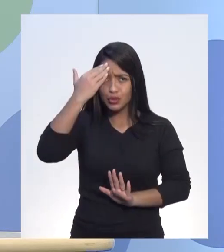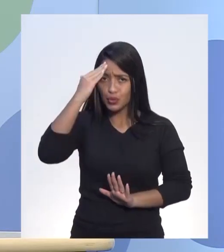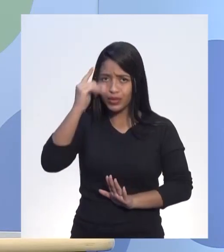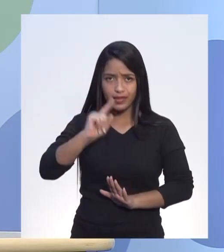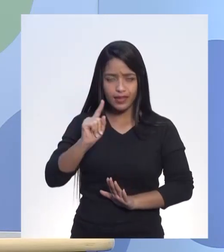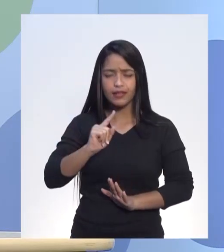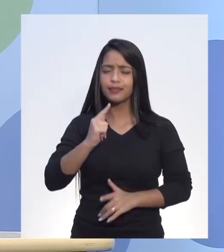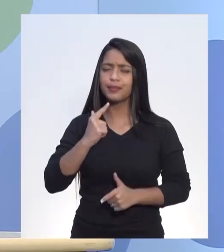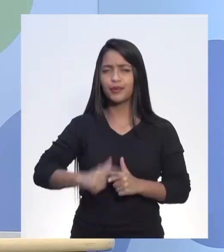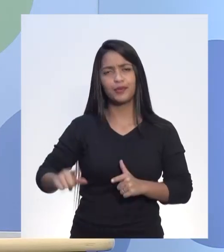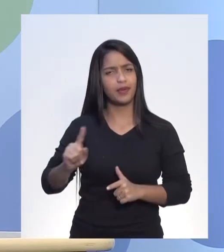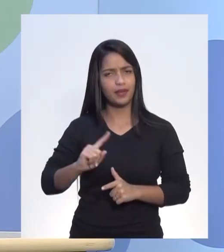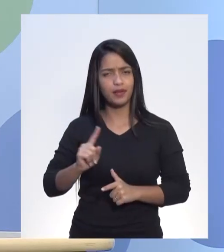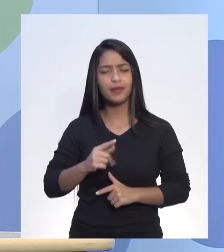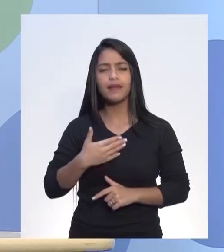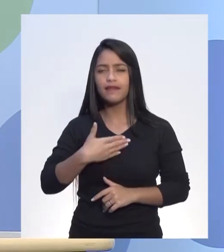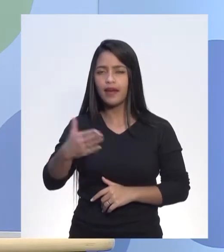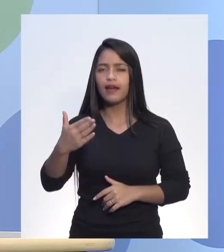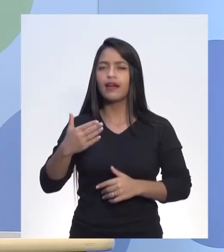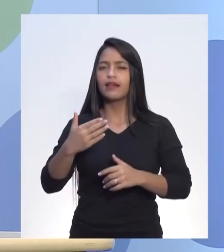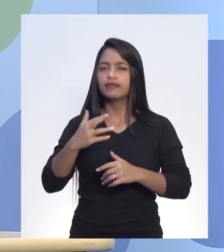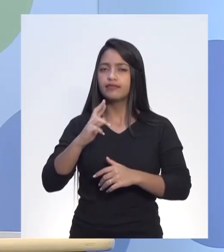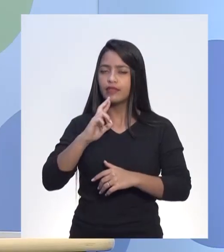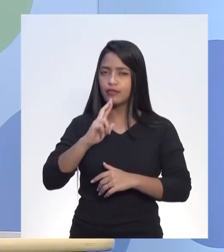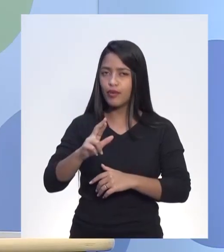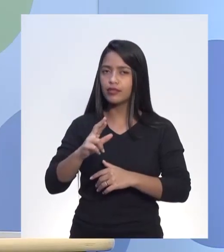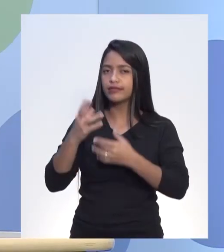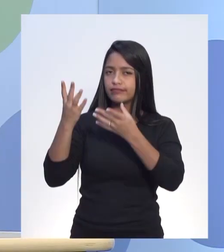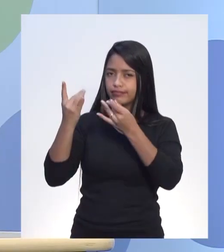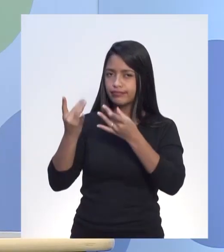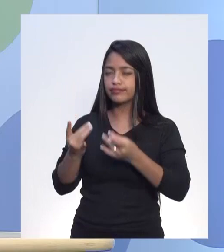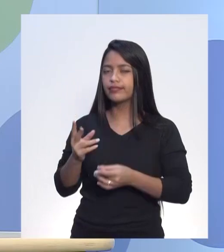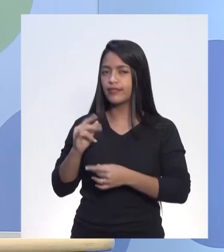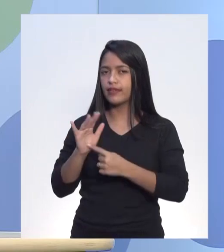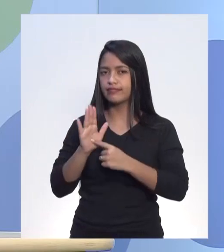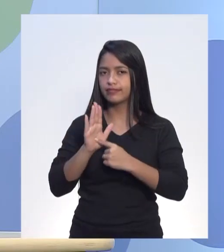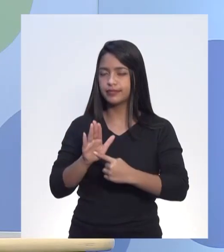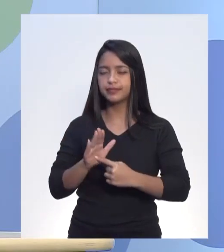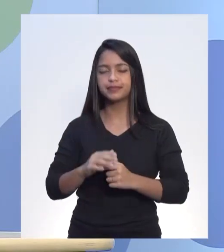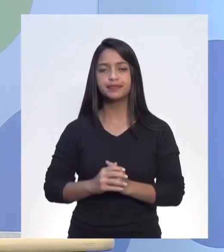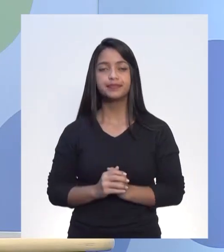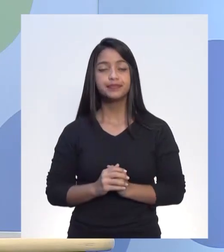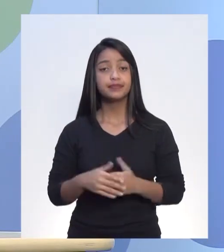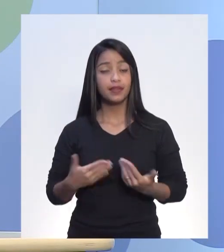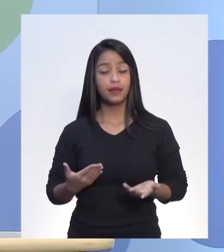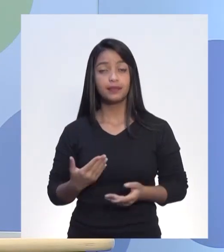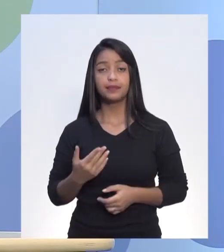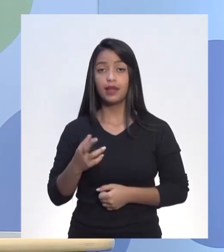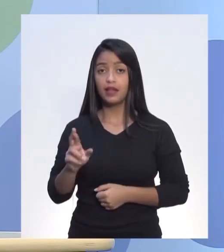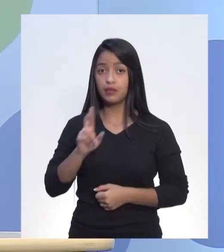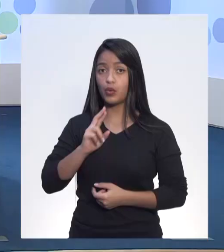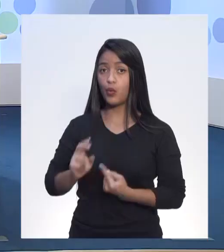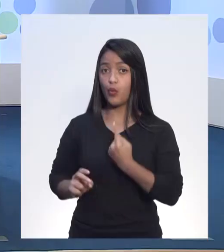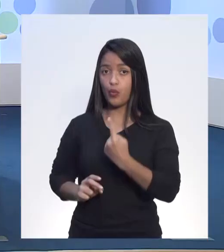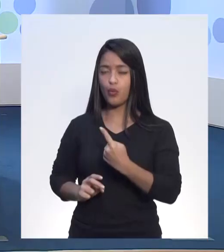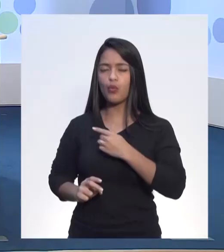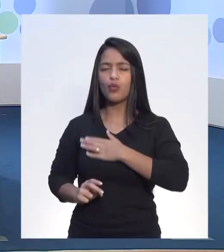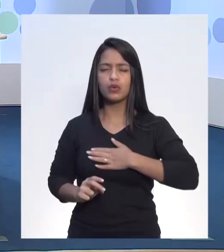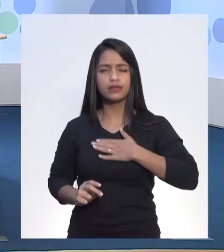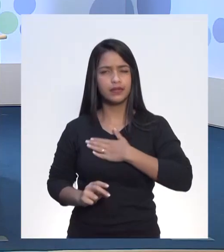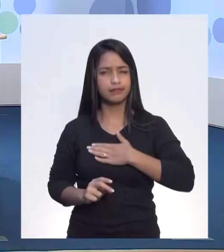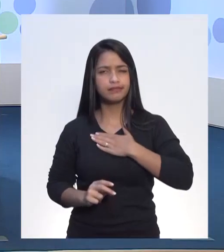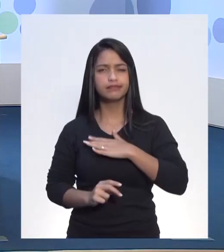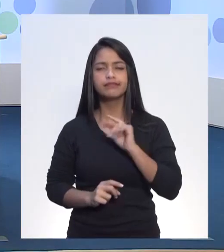essa atividade aí para vocês conseguirem compreender. Uma das respostas, Osmar, que Oi. eu gostei muito aqui, Legal. de